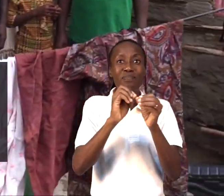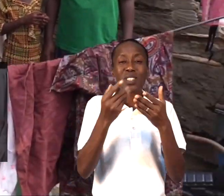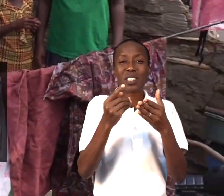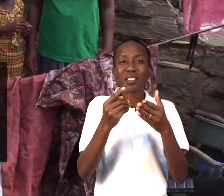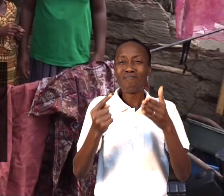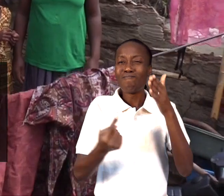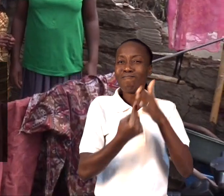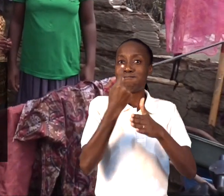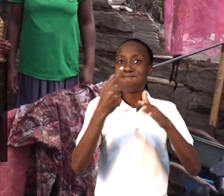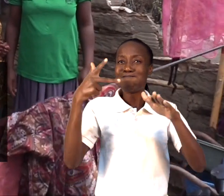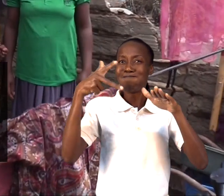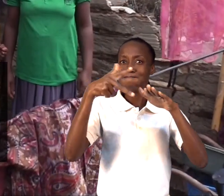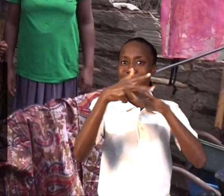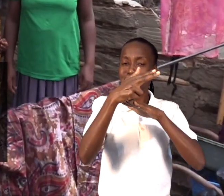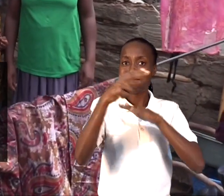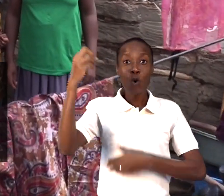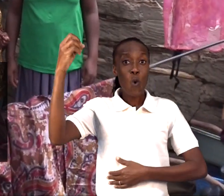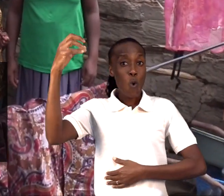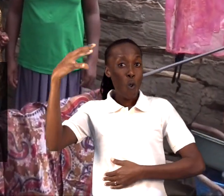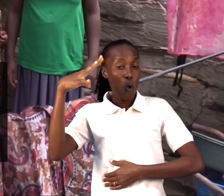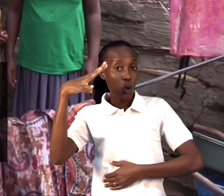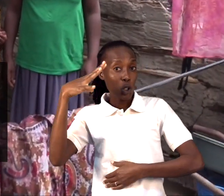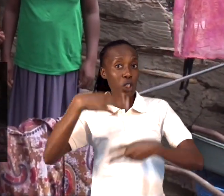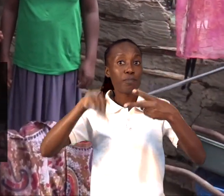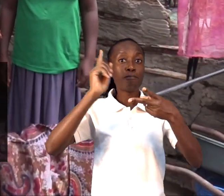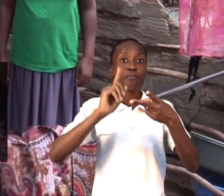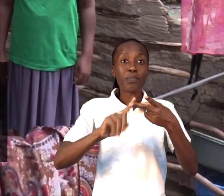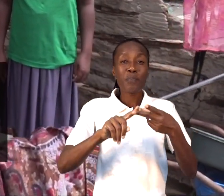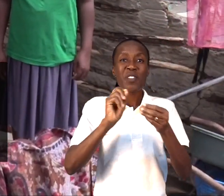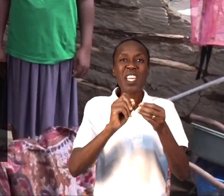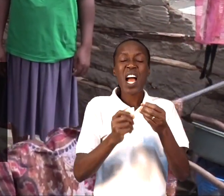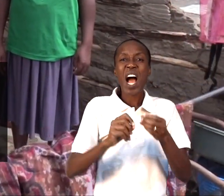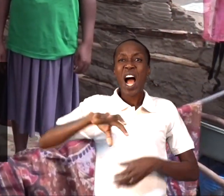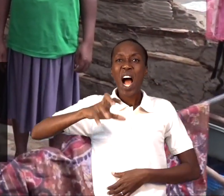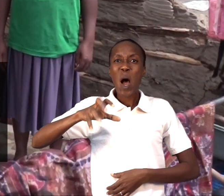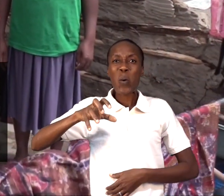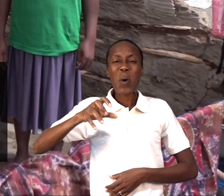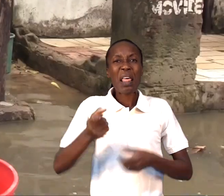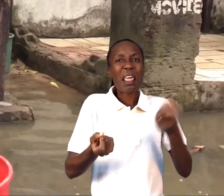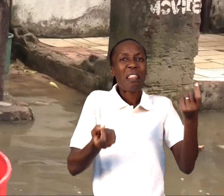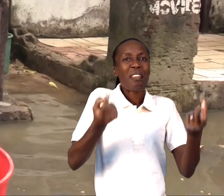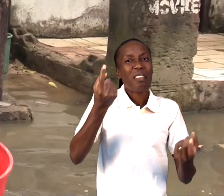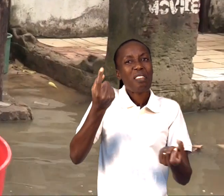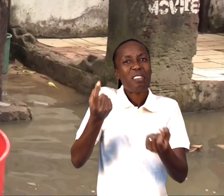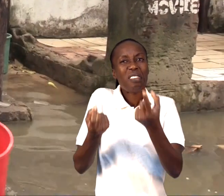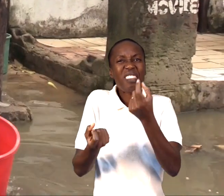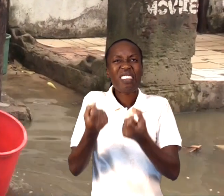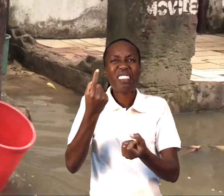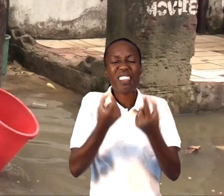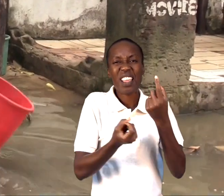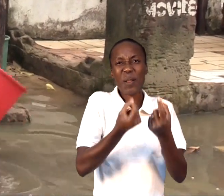havido aquele corte de energia, houve restrições no abastecimento de água, quer